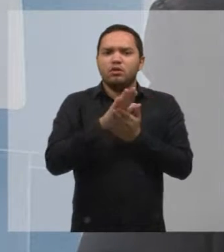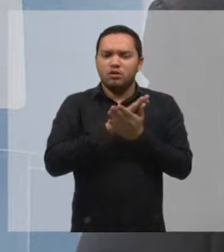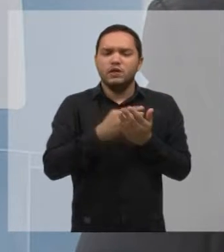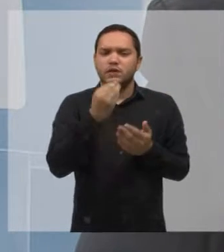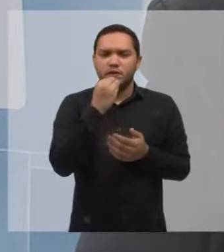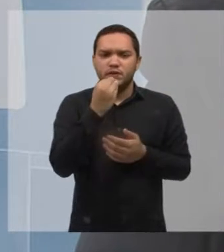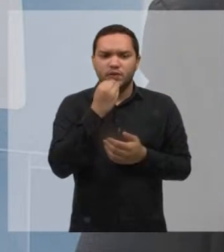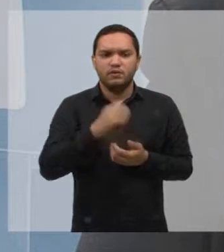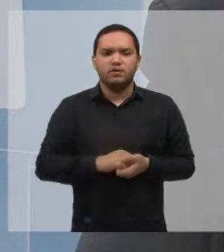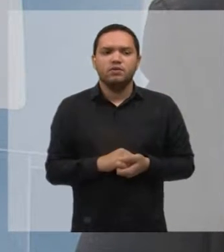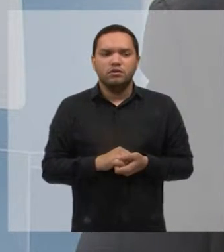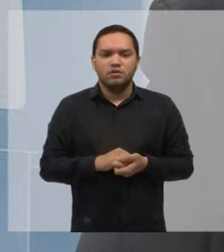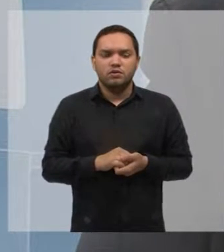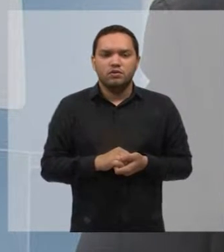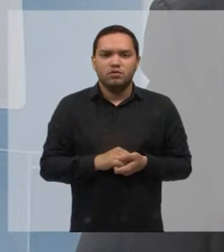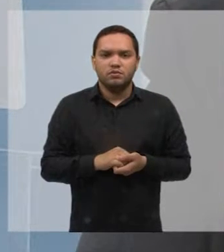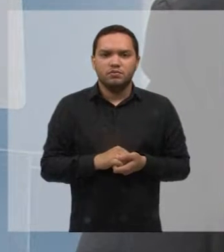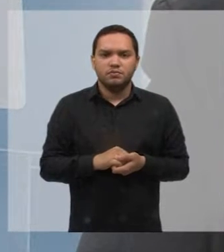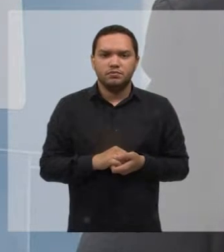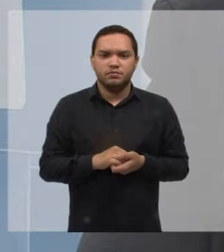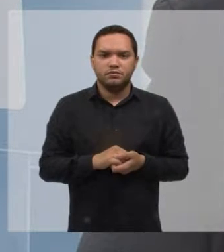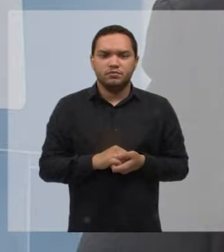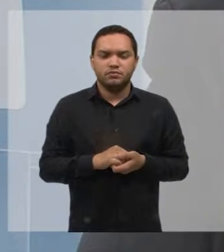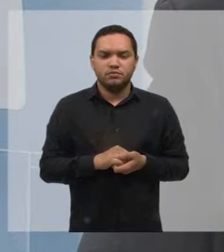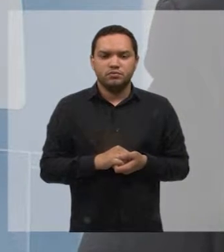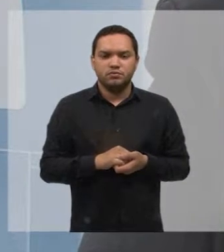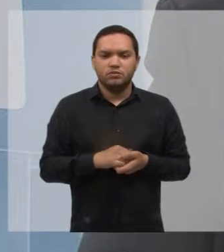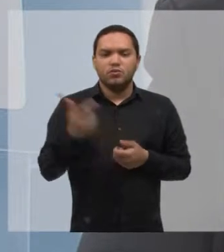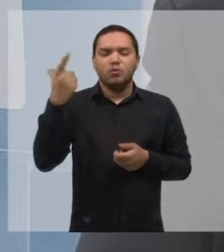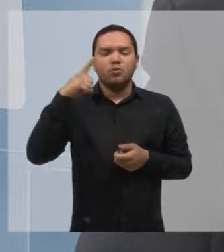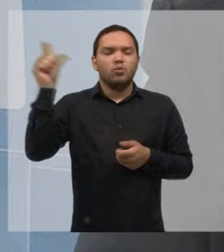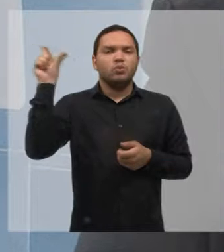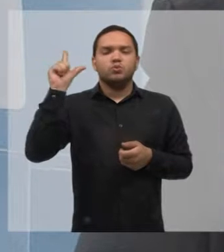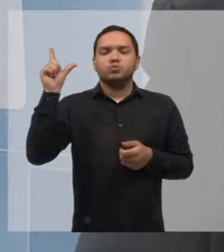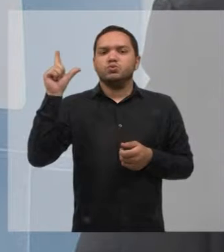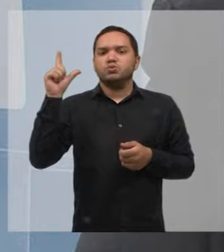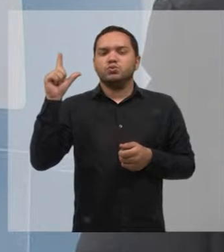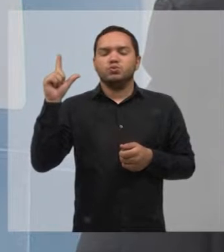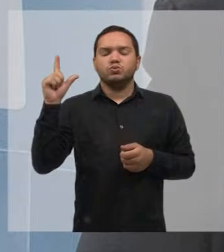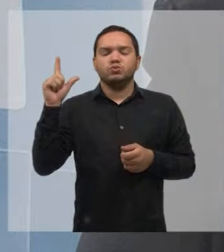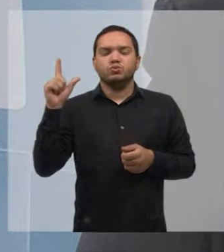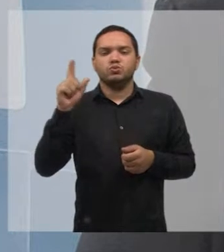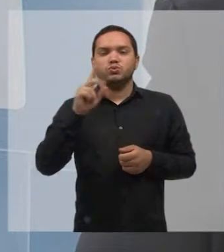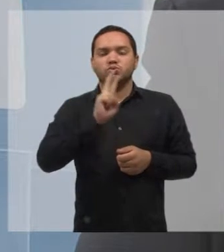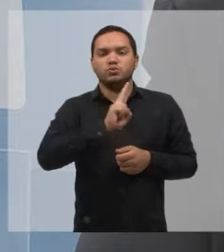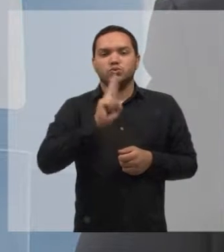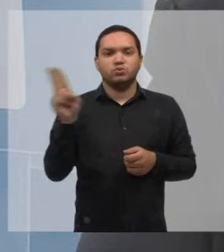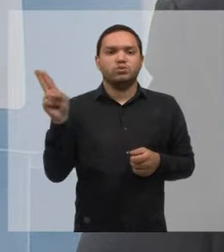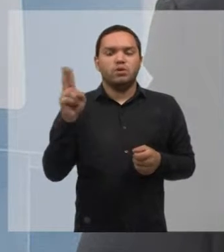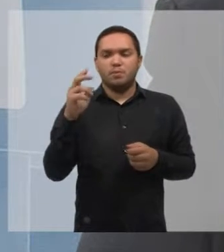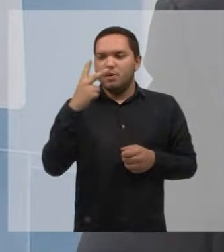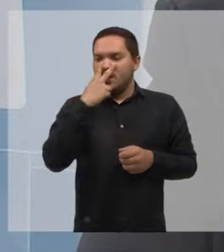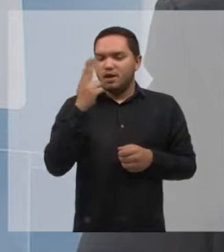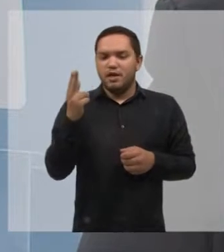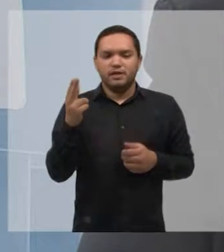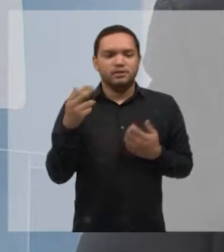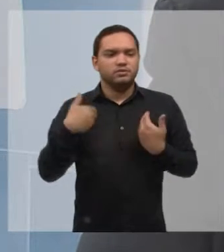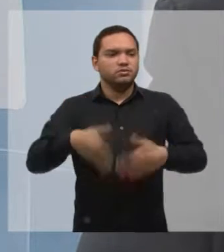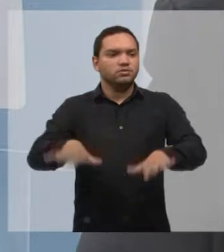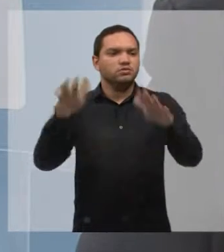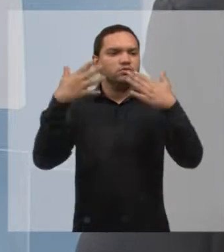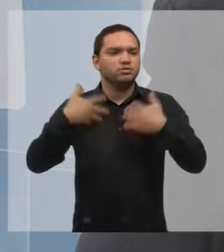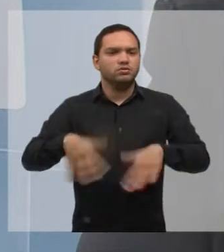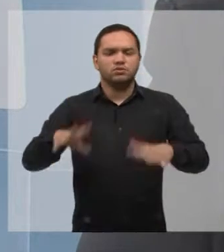chamado. Porque não tem outro nome para pessoas que brincam, que deixam o risco daquele